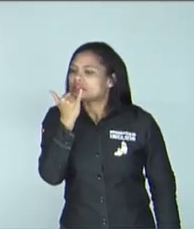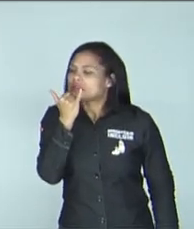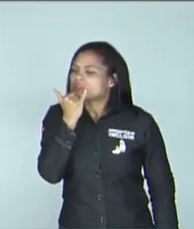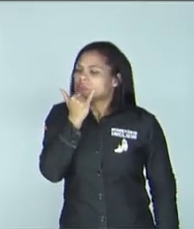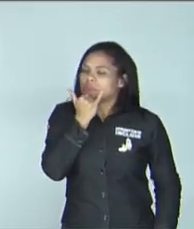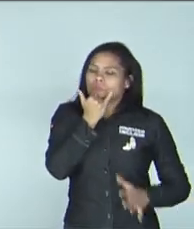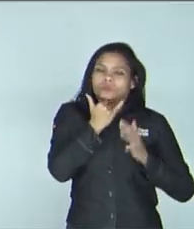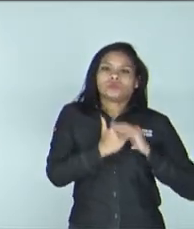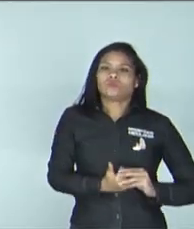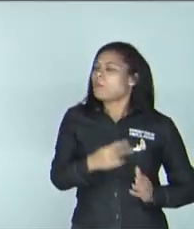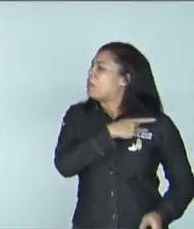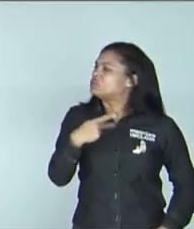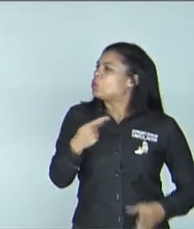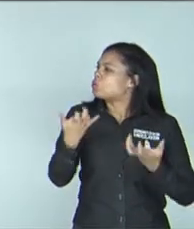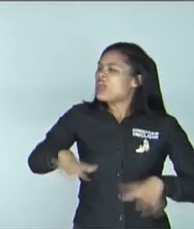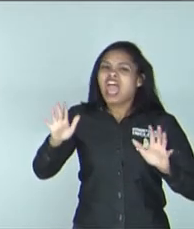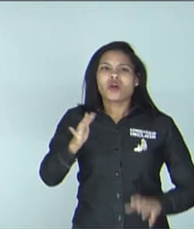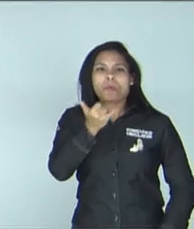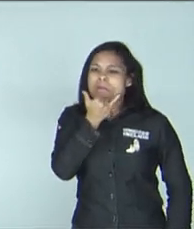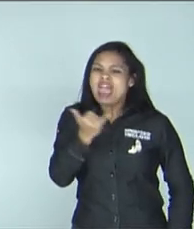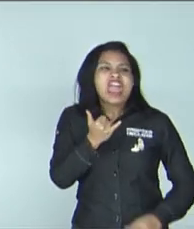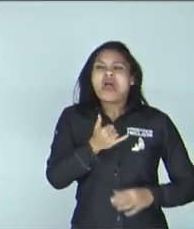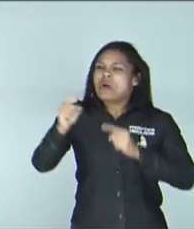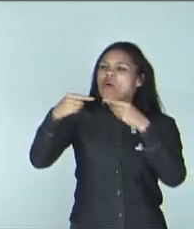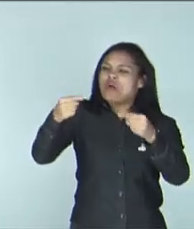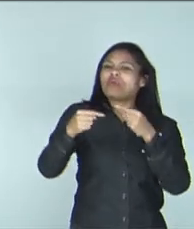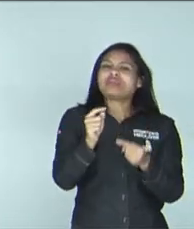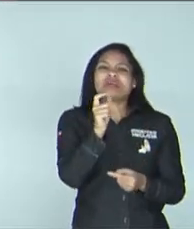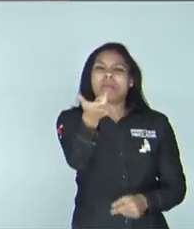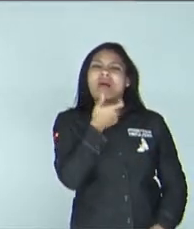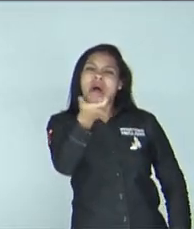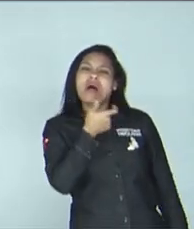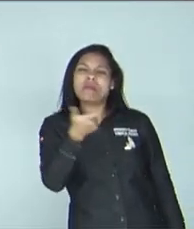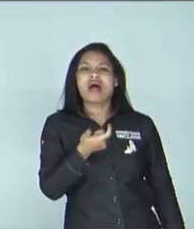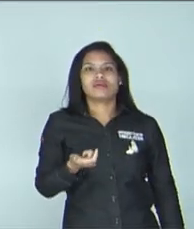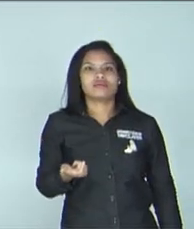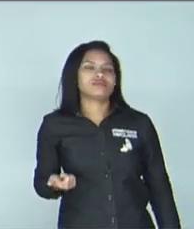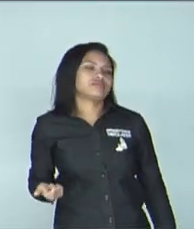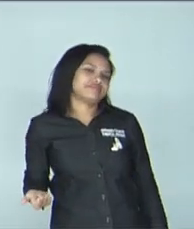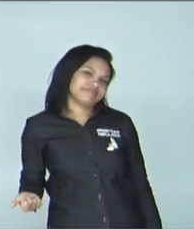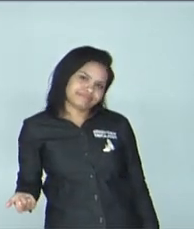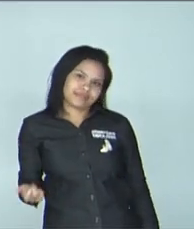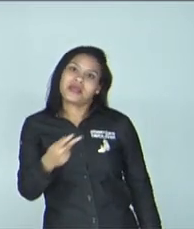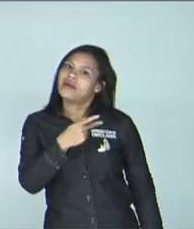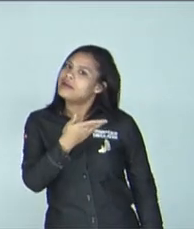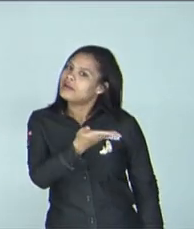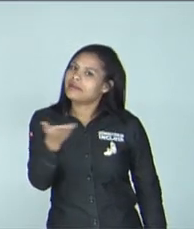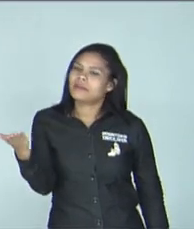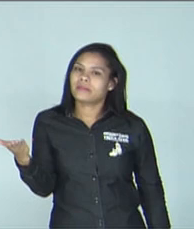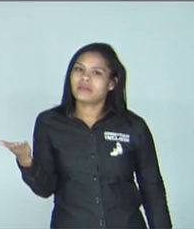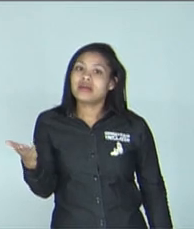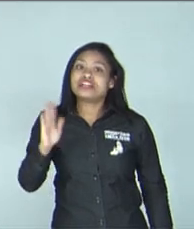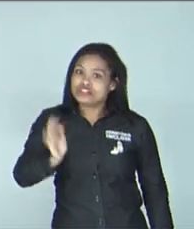posso não vou perguntar não falou isso de mim e papá irmão se eu se eu for viver sem perdoar alguém